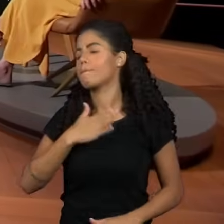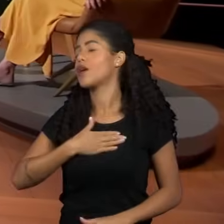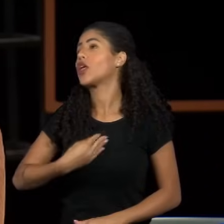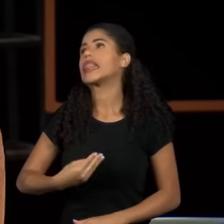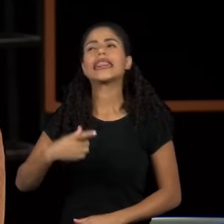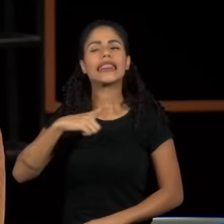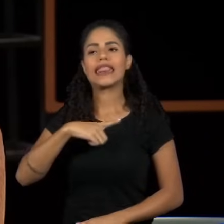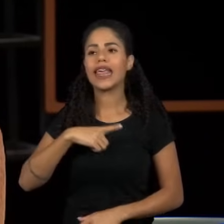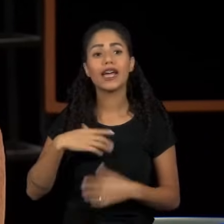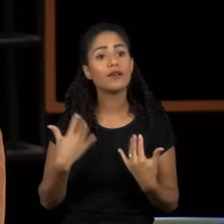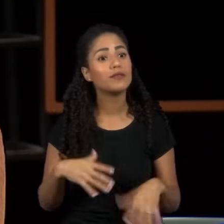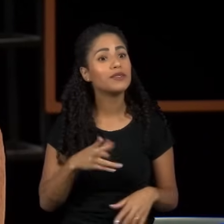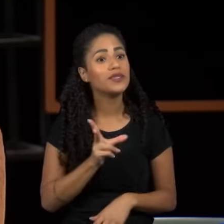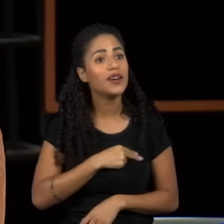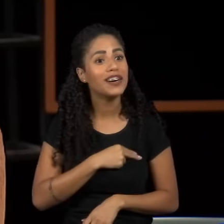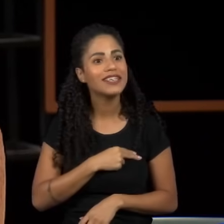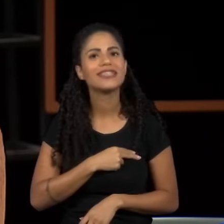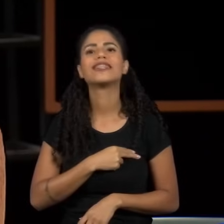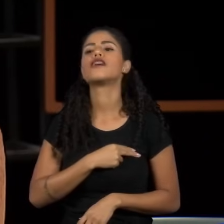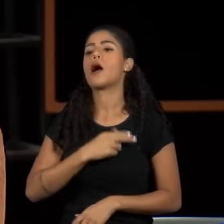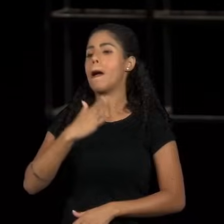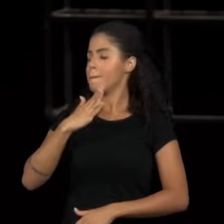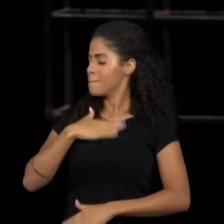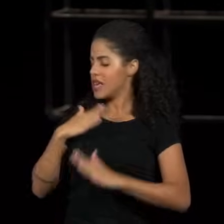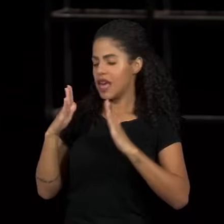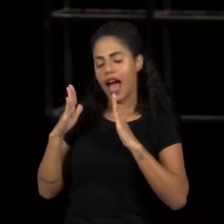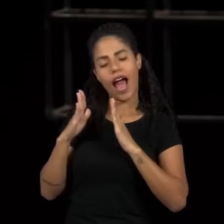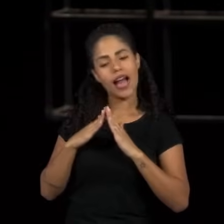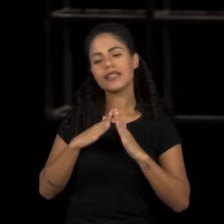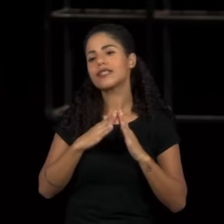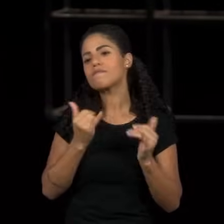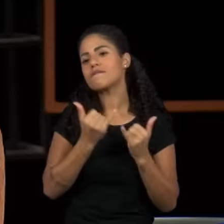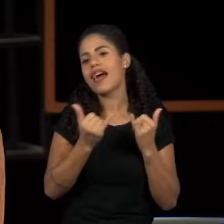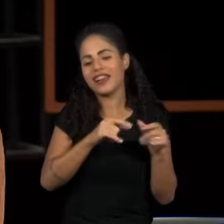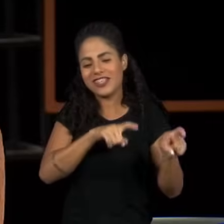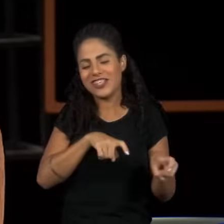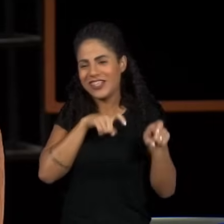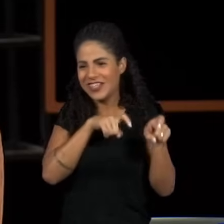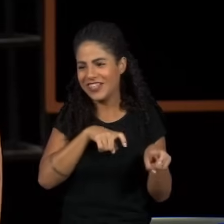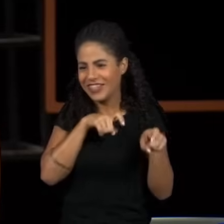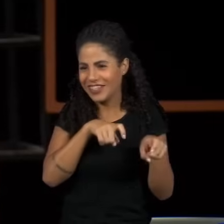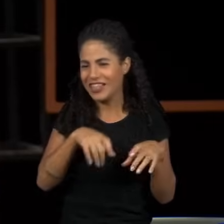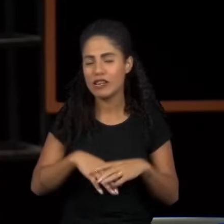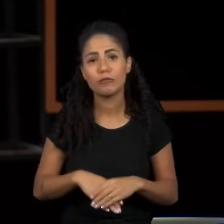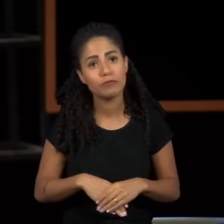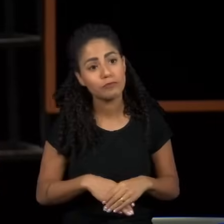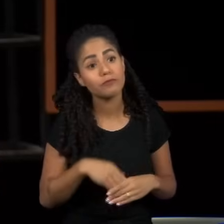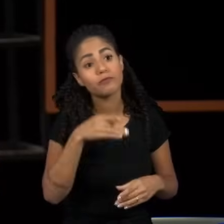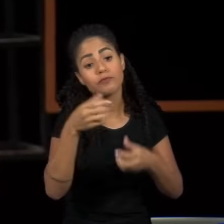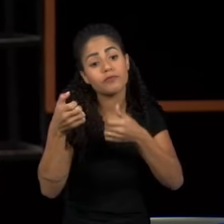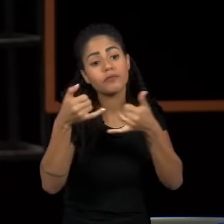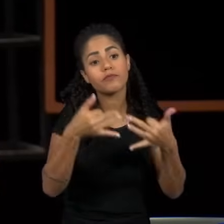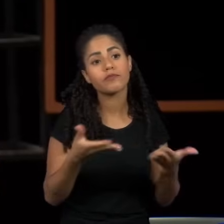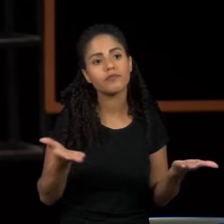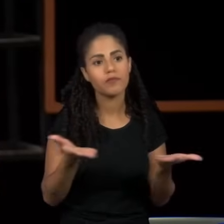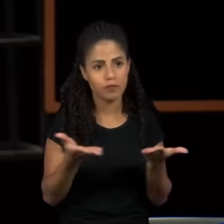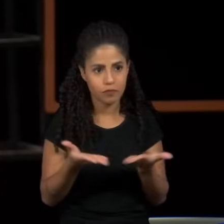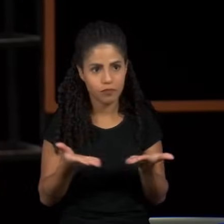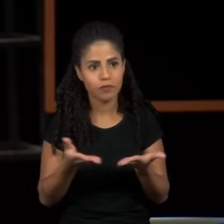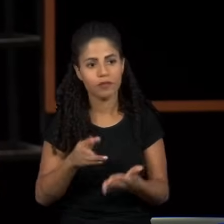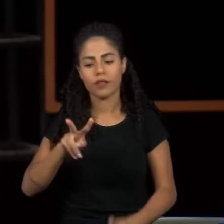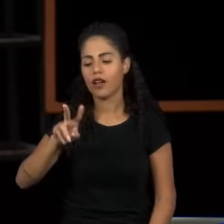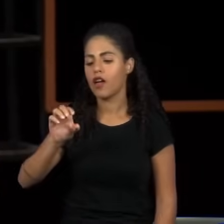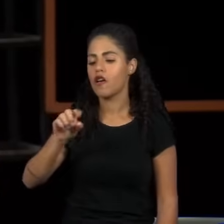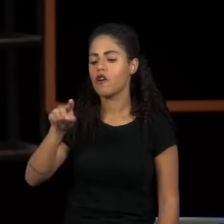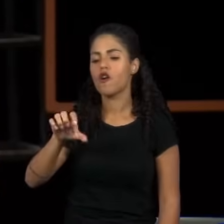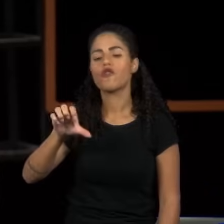Genial. Minha casa, minha roça. Minha casa, minha roça. Selma, me fala um pouquinho desse filme, Vozes do Medo, que